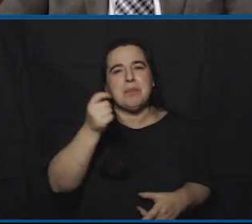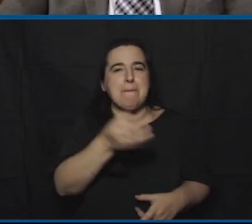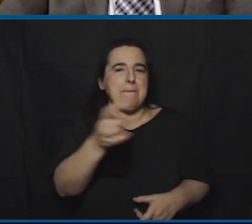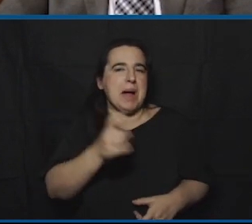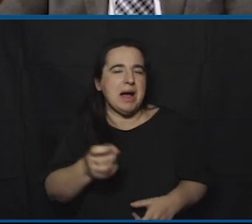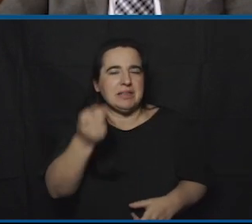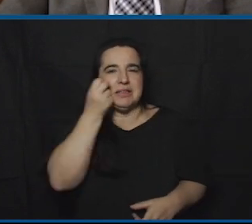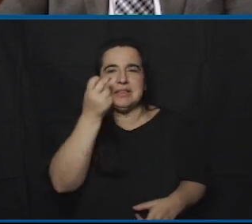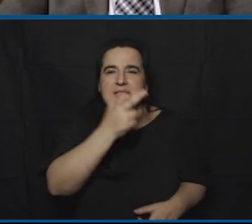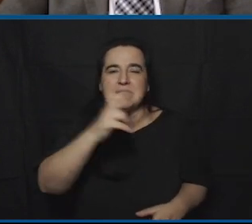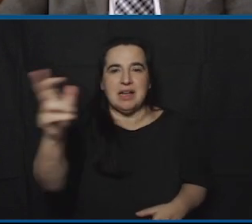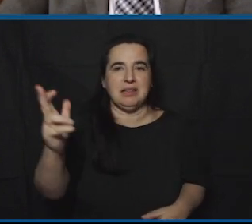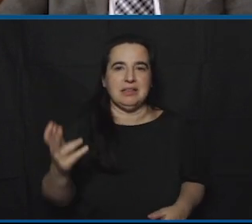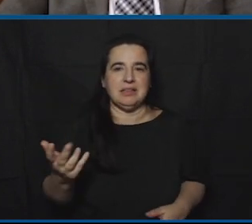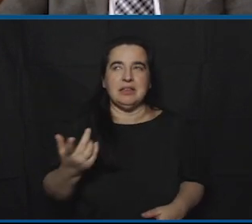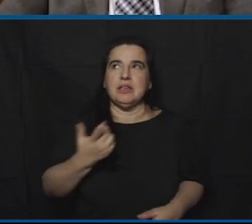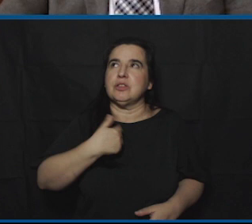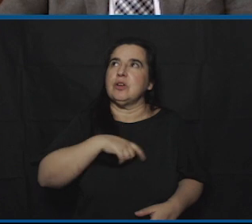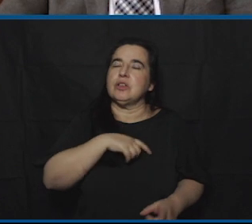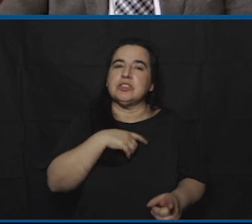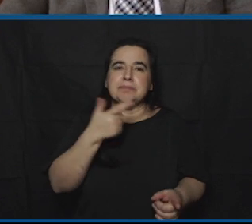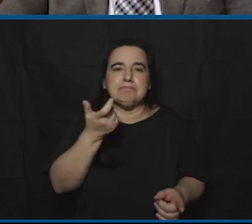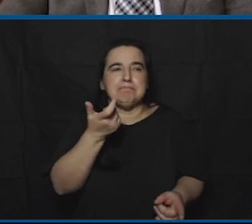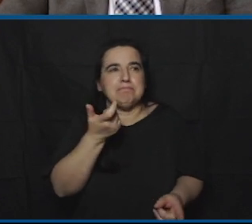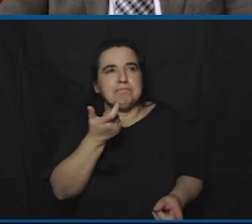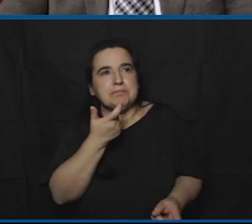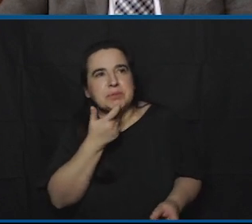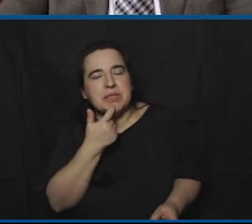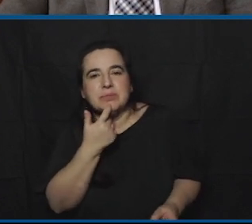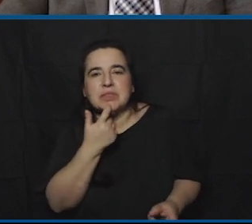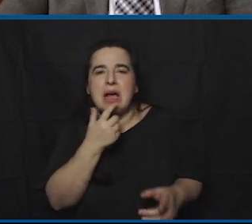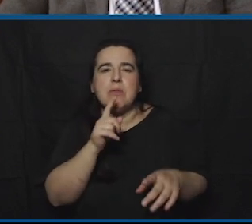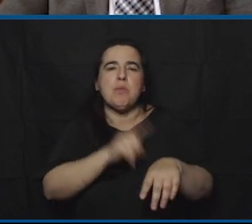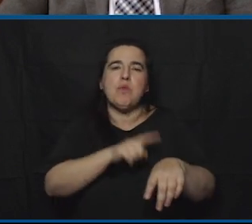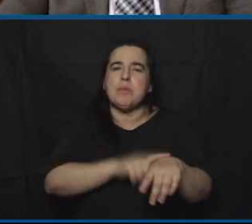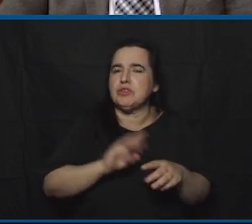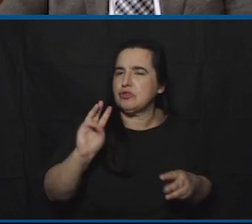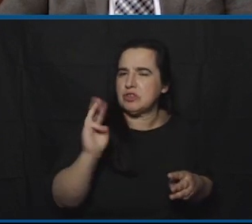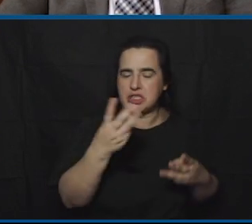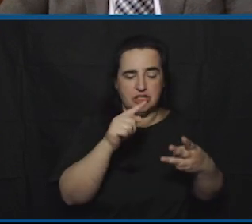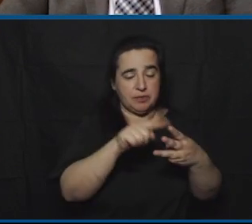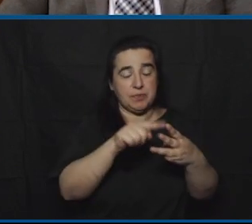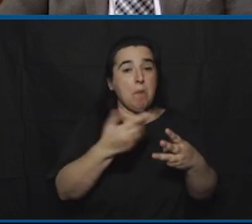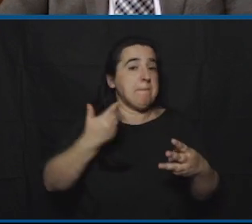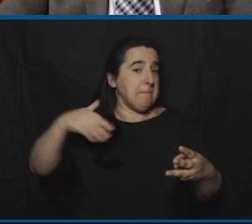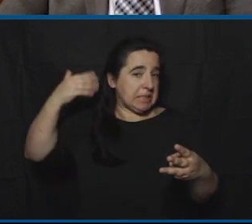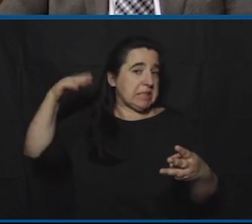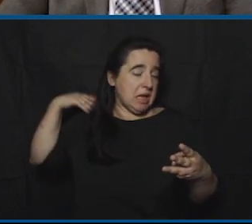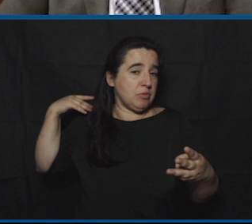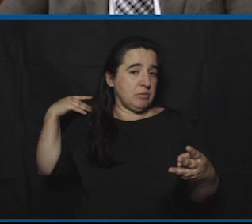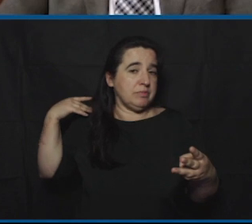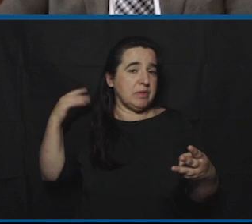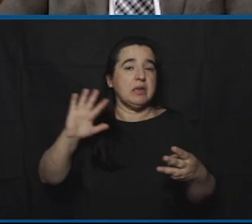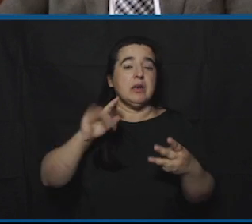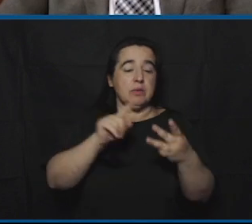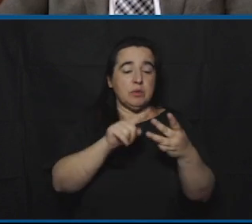eternidade, nós ficamos com esta percepção clara de que há aqui três momentos. Há um momento no passado, houve um momento